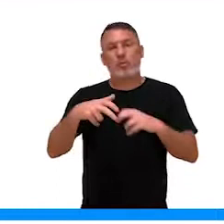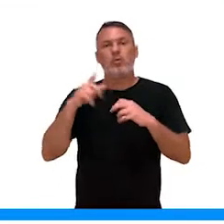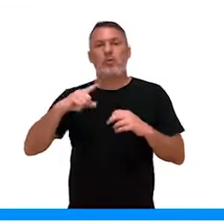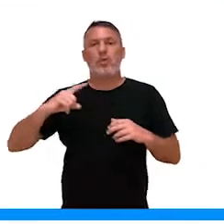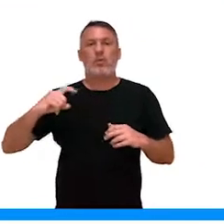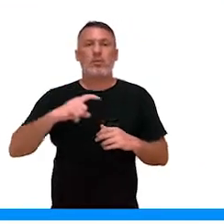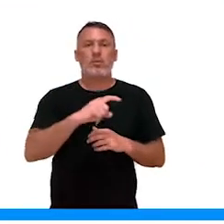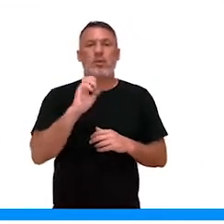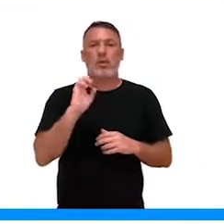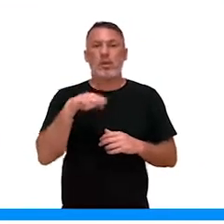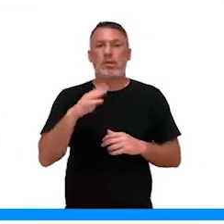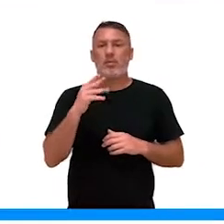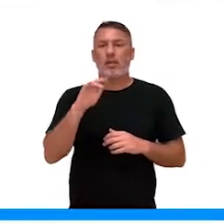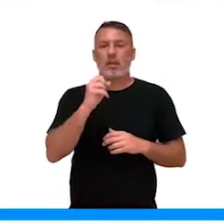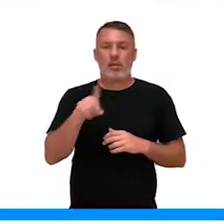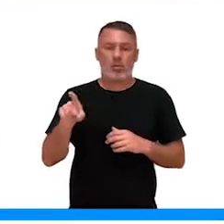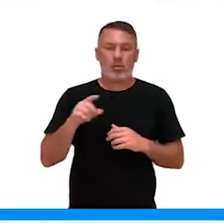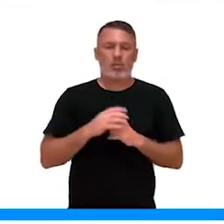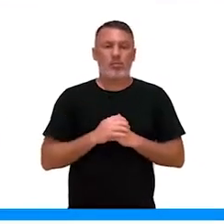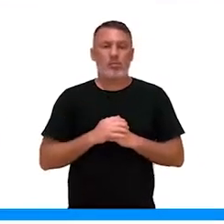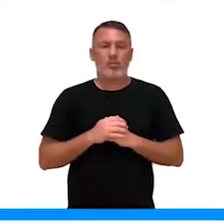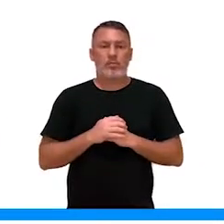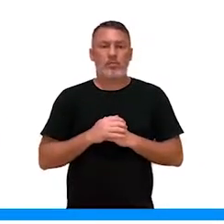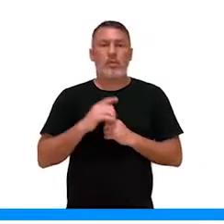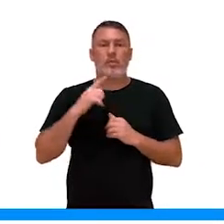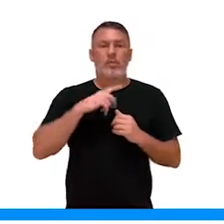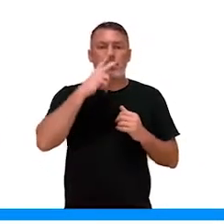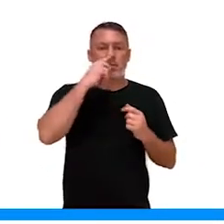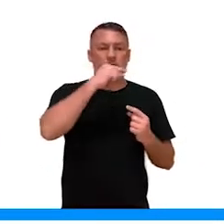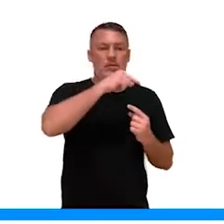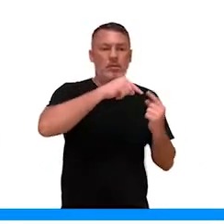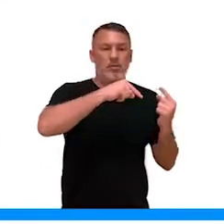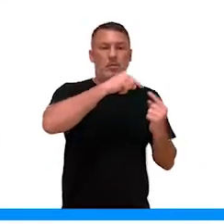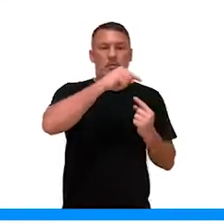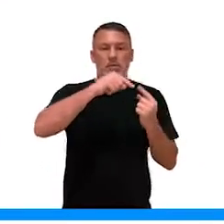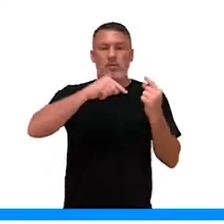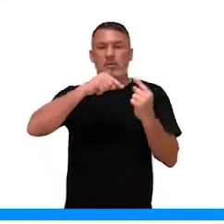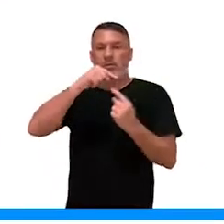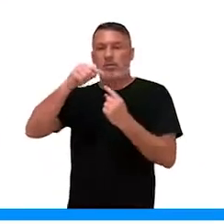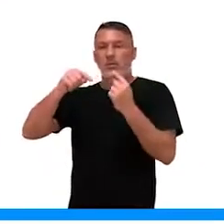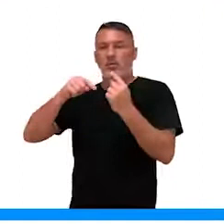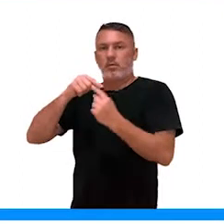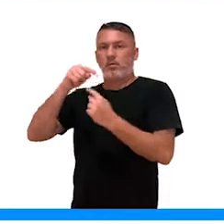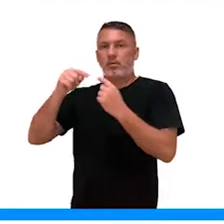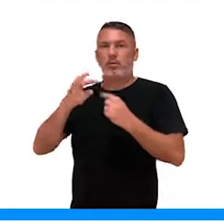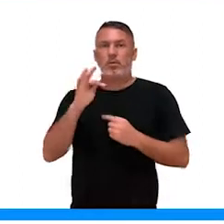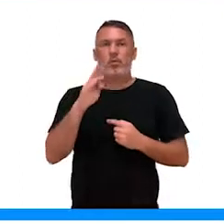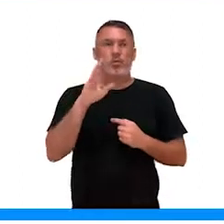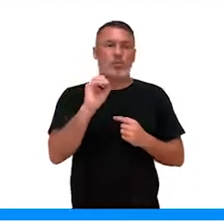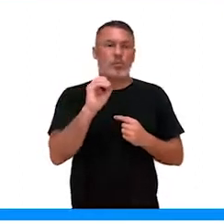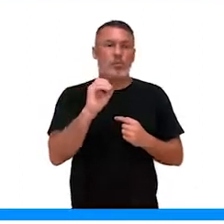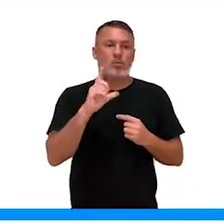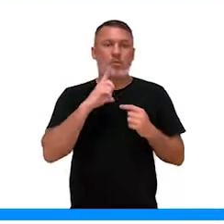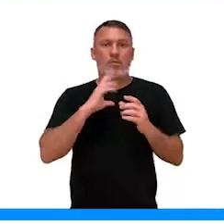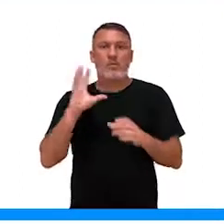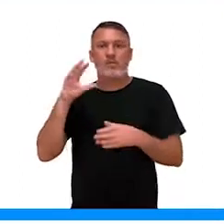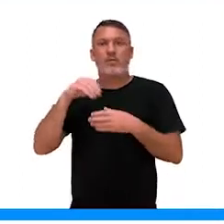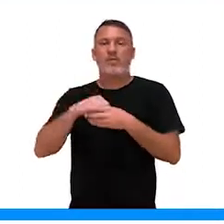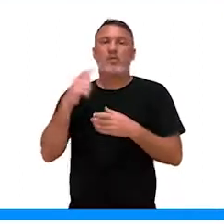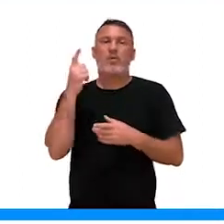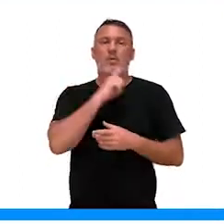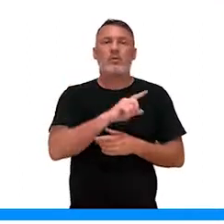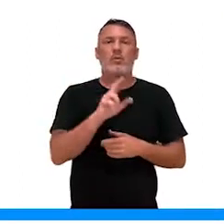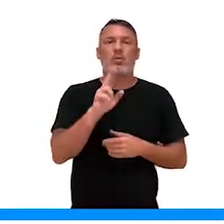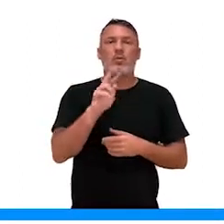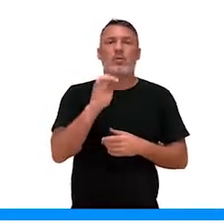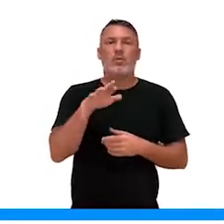de células. Isso é o embrião. Essa mórula, ela vai sendo carregada pela tuba uterina